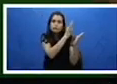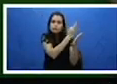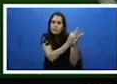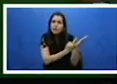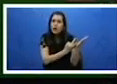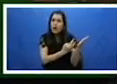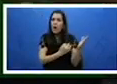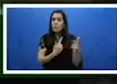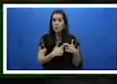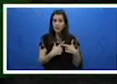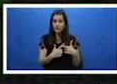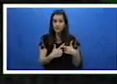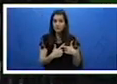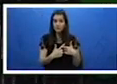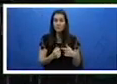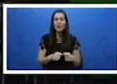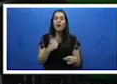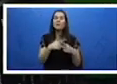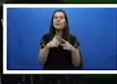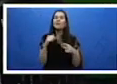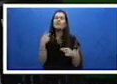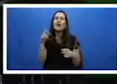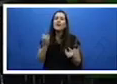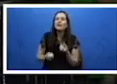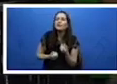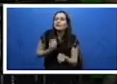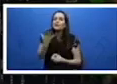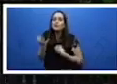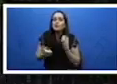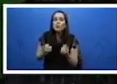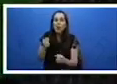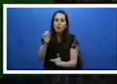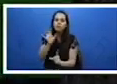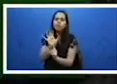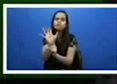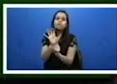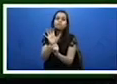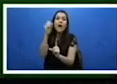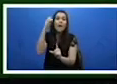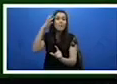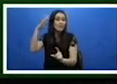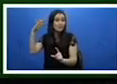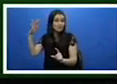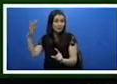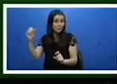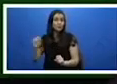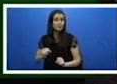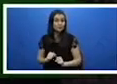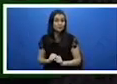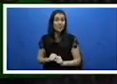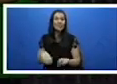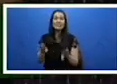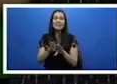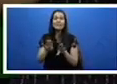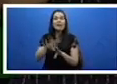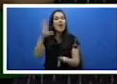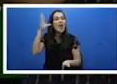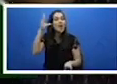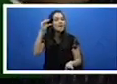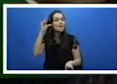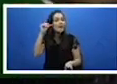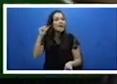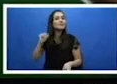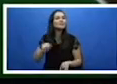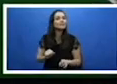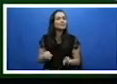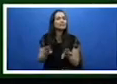Porque vai estimular a nossa imaginação, a criatividade